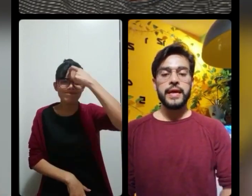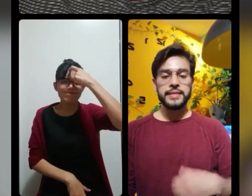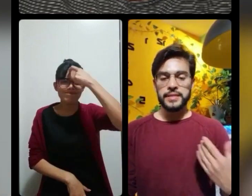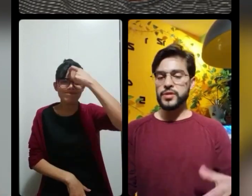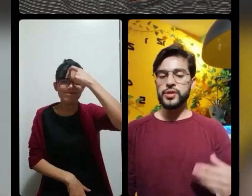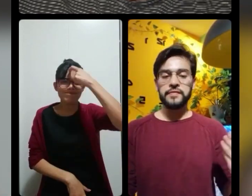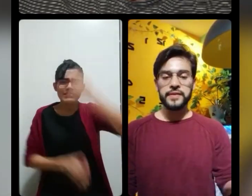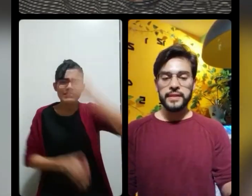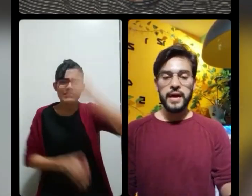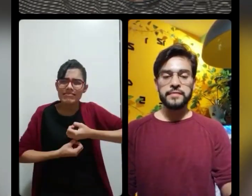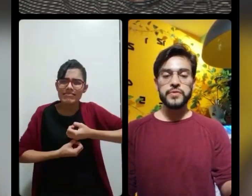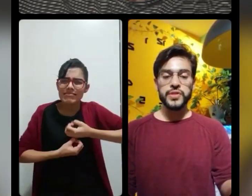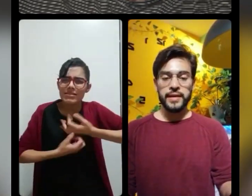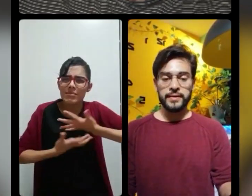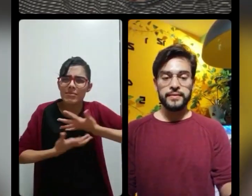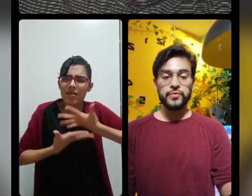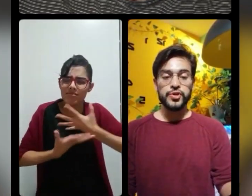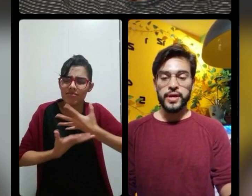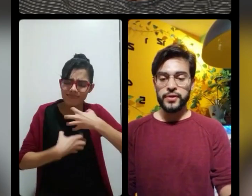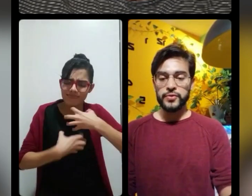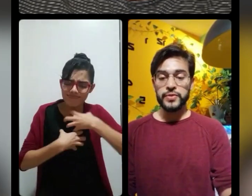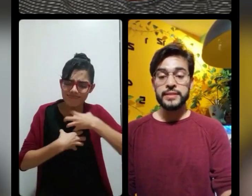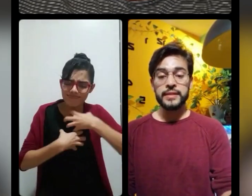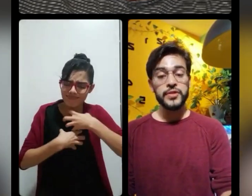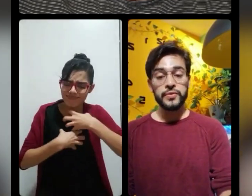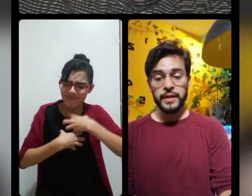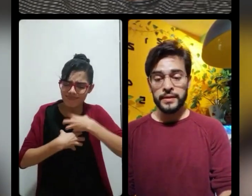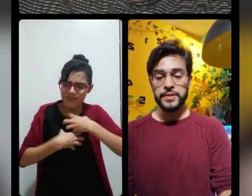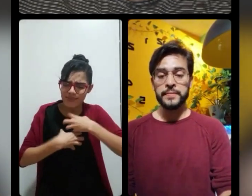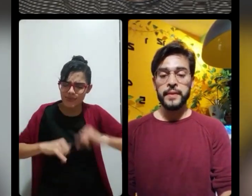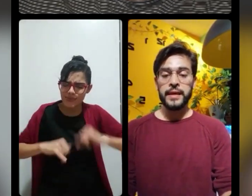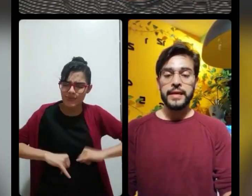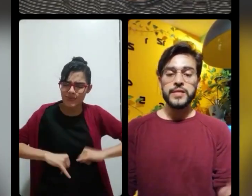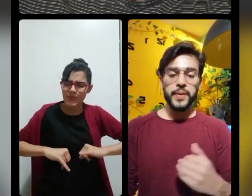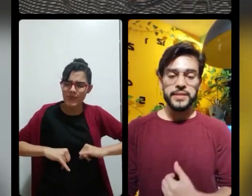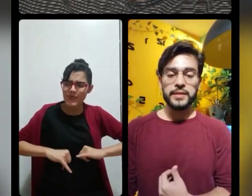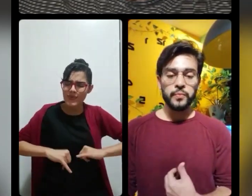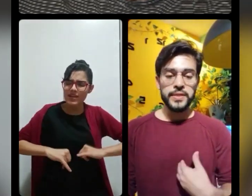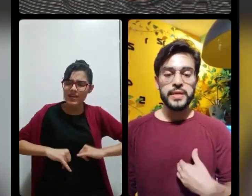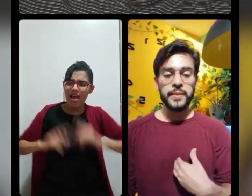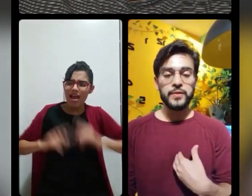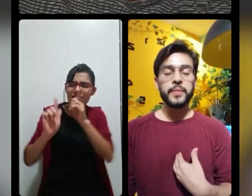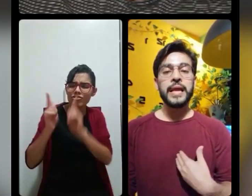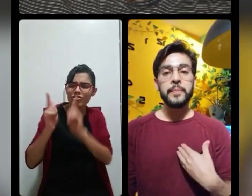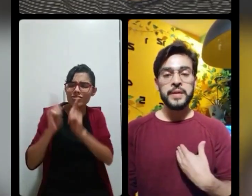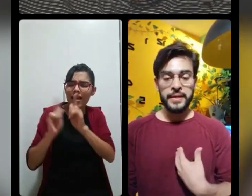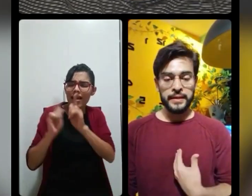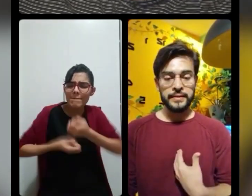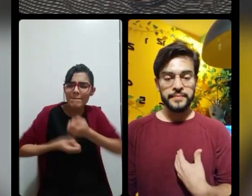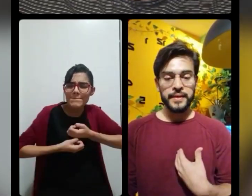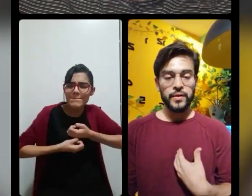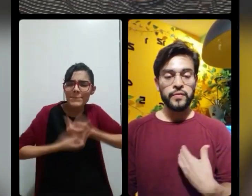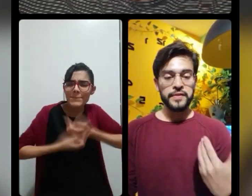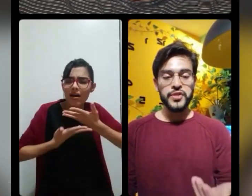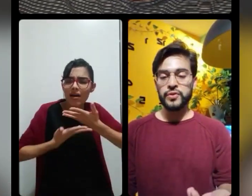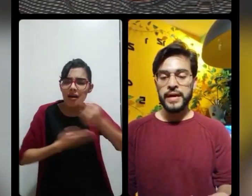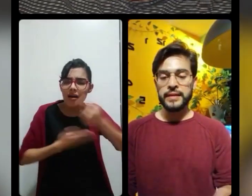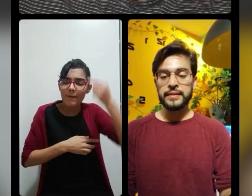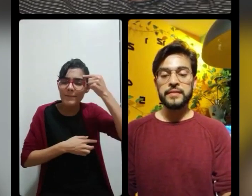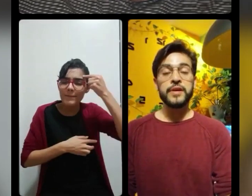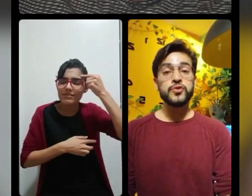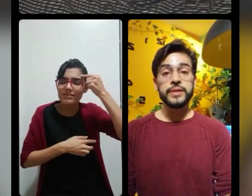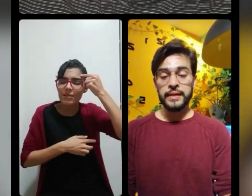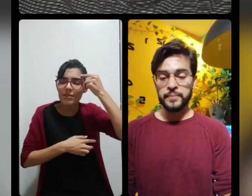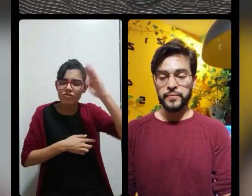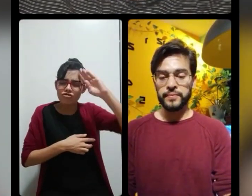doloroso, existe a infindável série dos gestos intencionais, expressando o pensamento pela mímica,